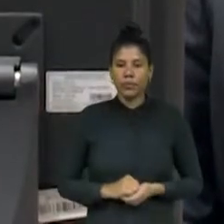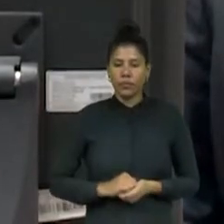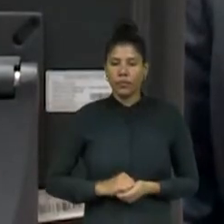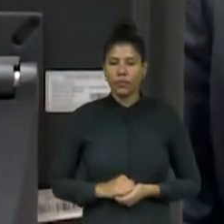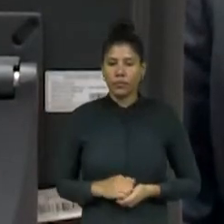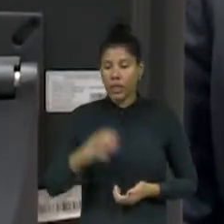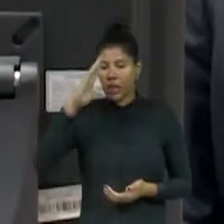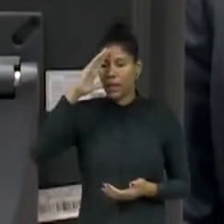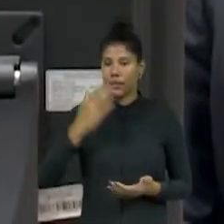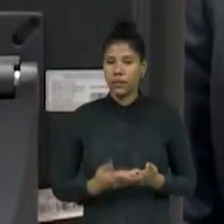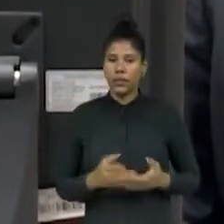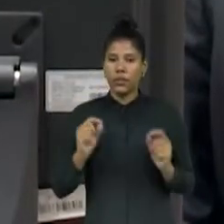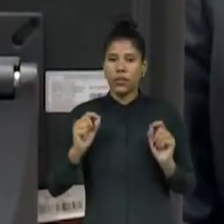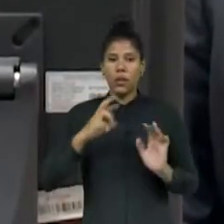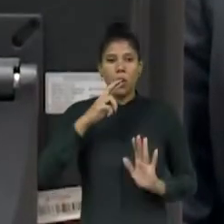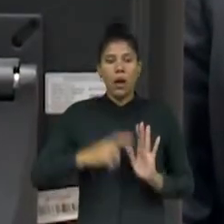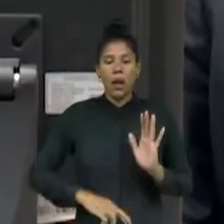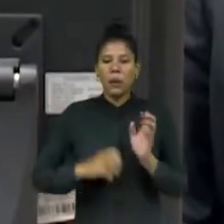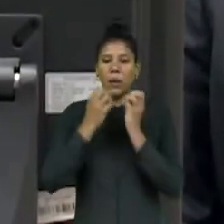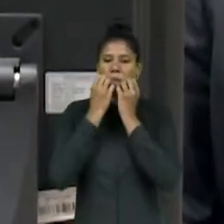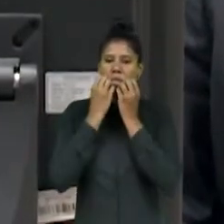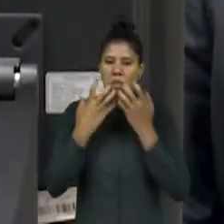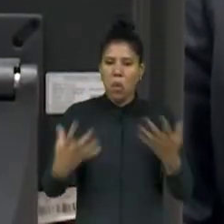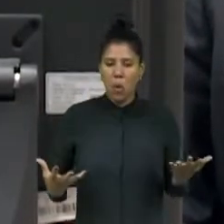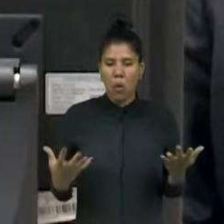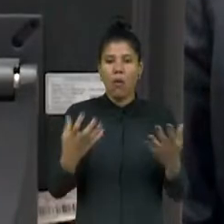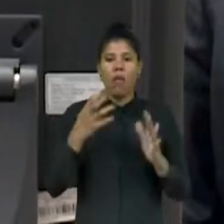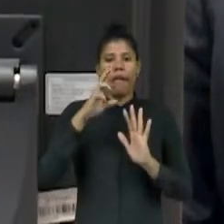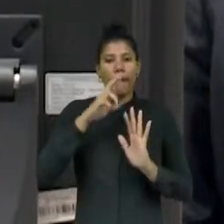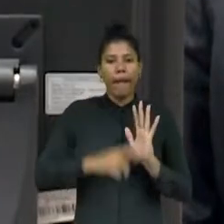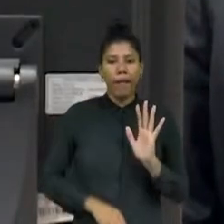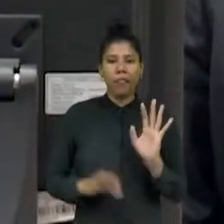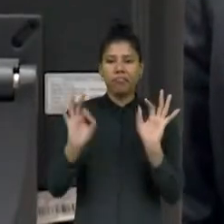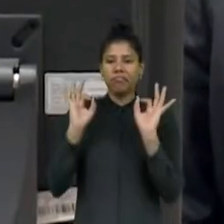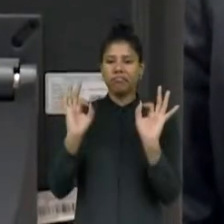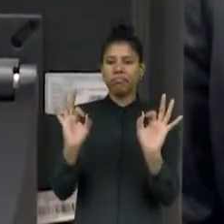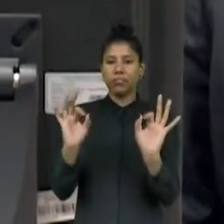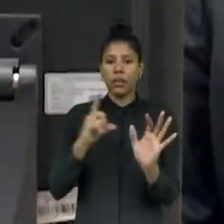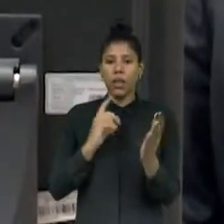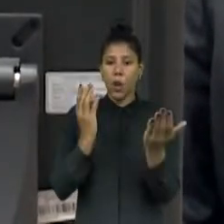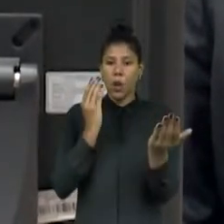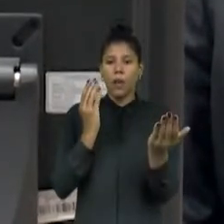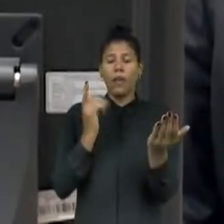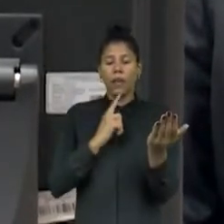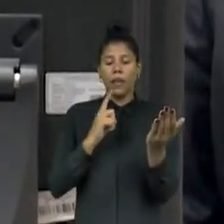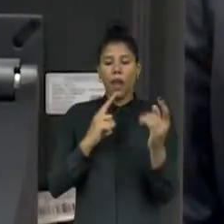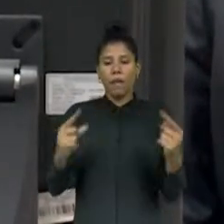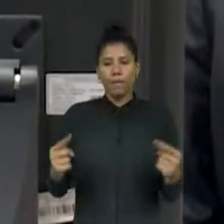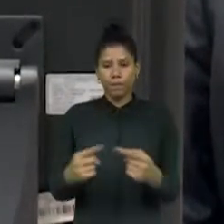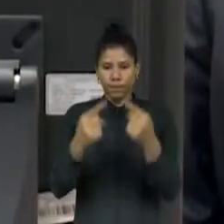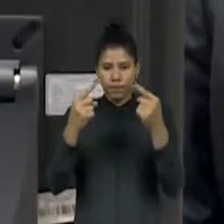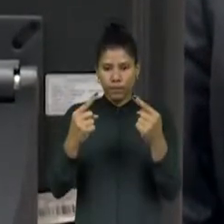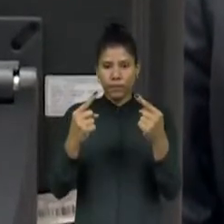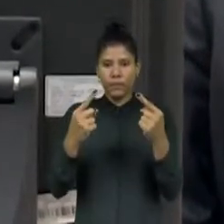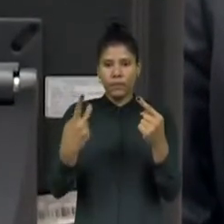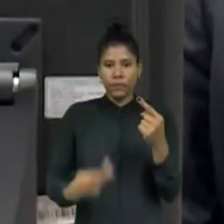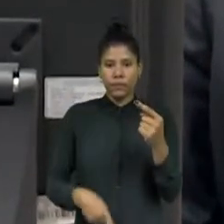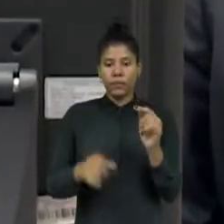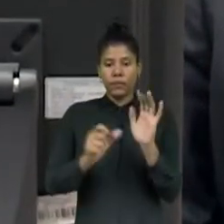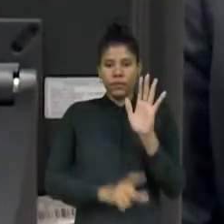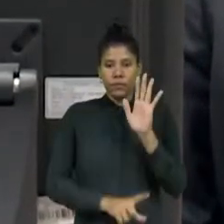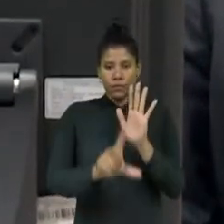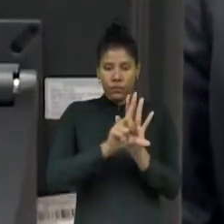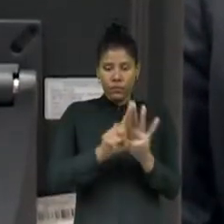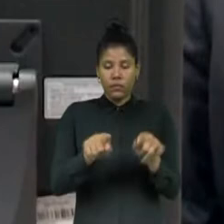que é um relatório enxuto, exíguo, que está com um parâmetro adequado à nossa legislação, inclusive às